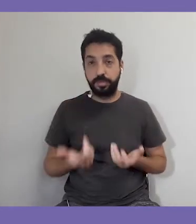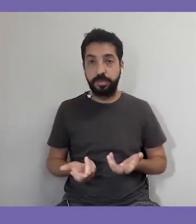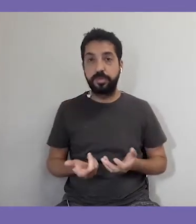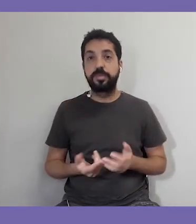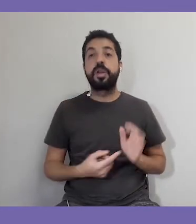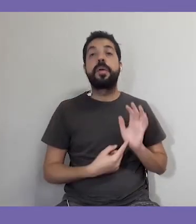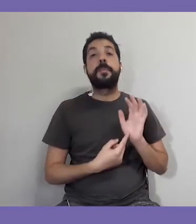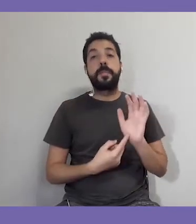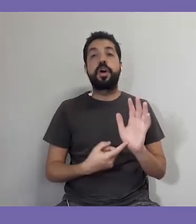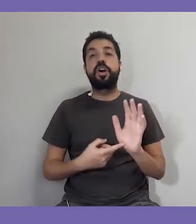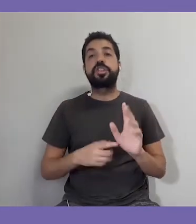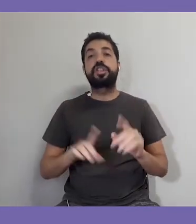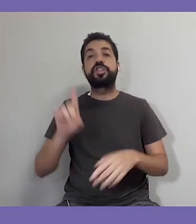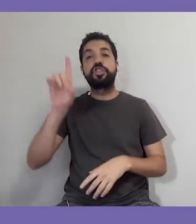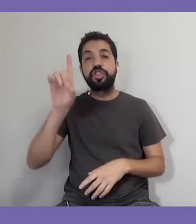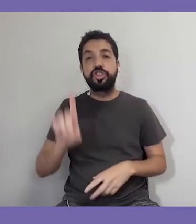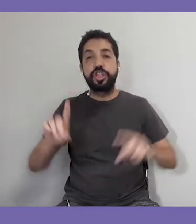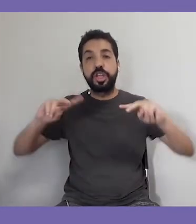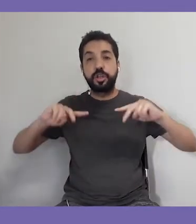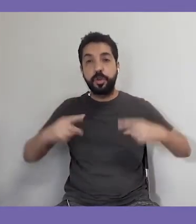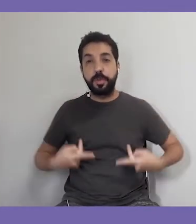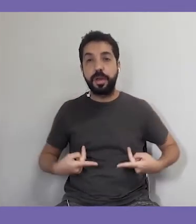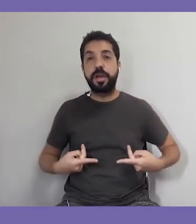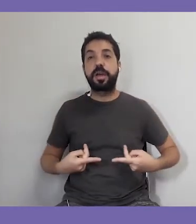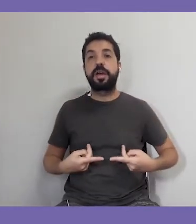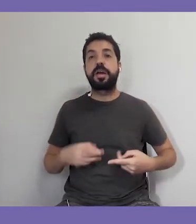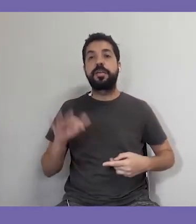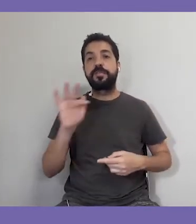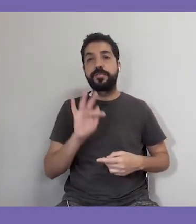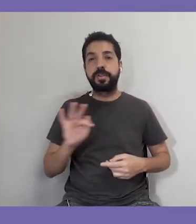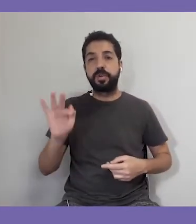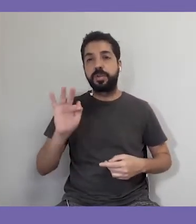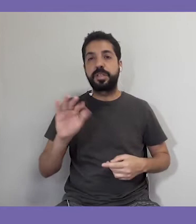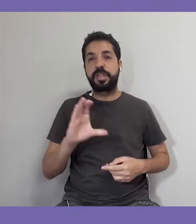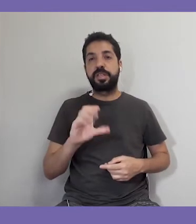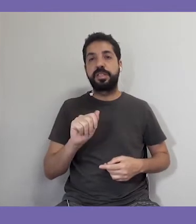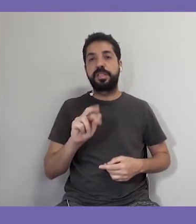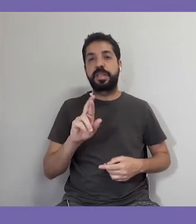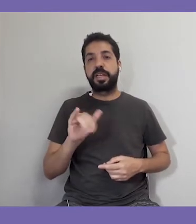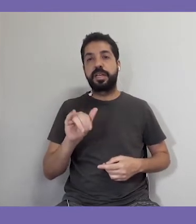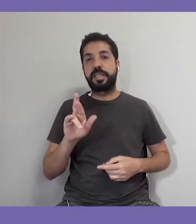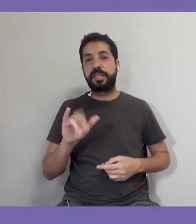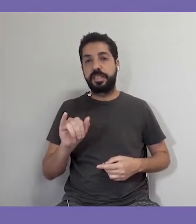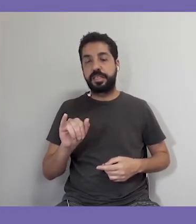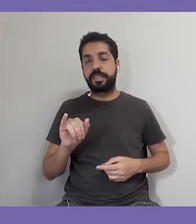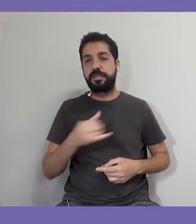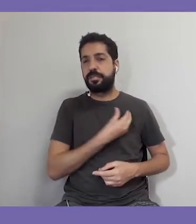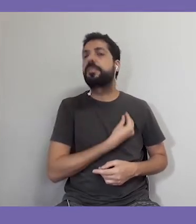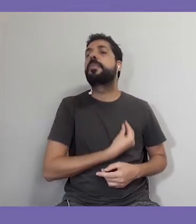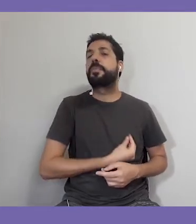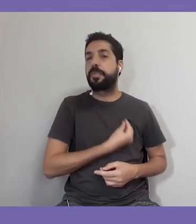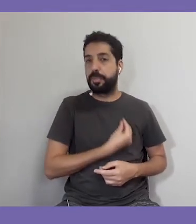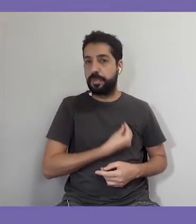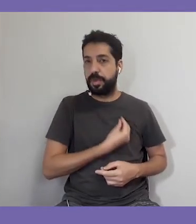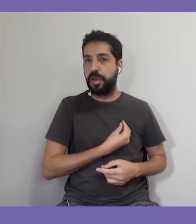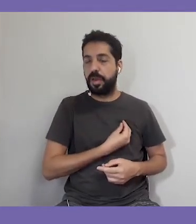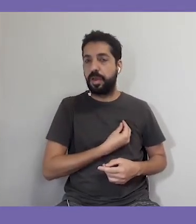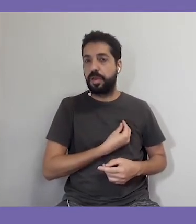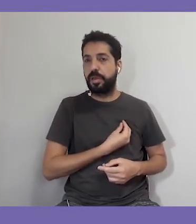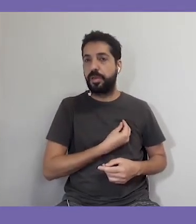Em mostra de direitos humanos na Universidade Federal do Cariri.